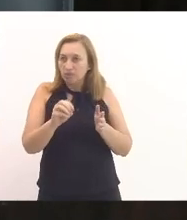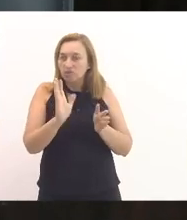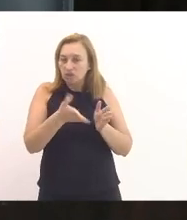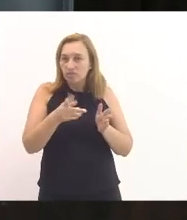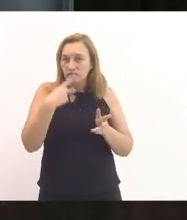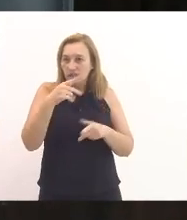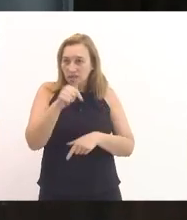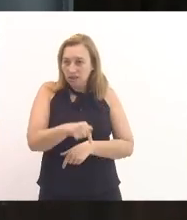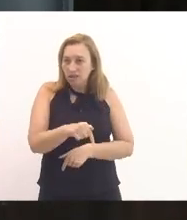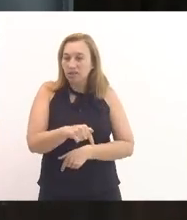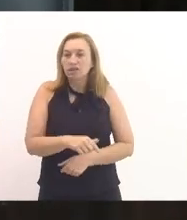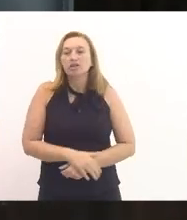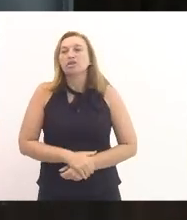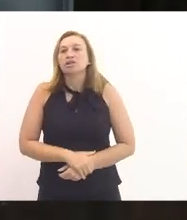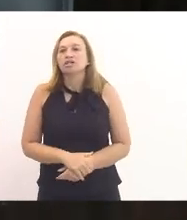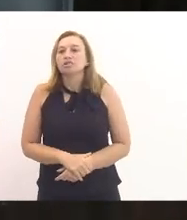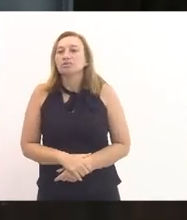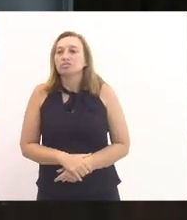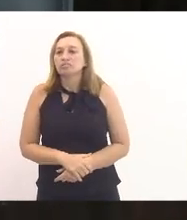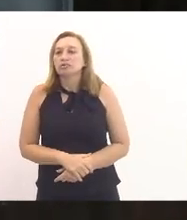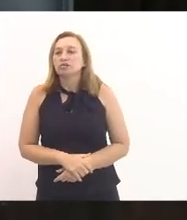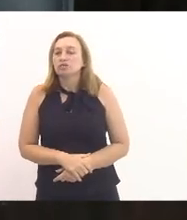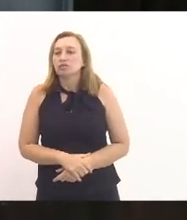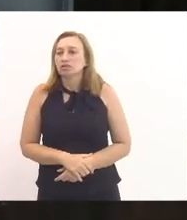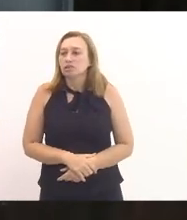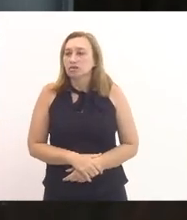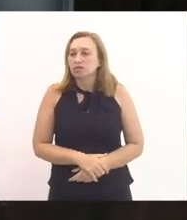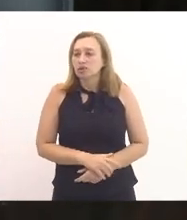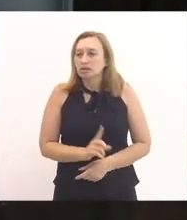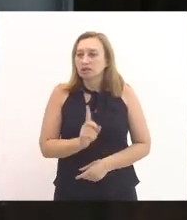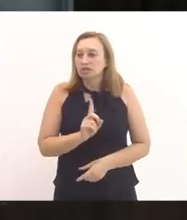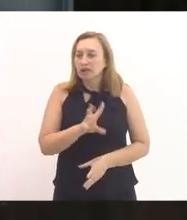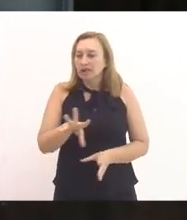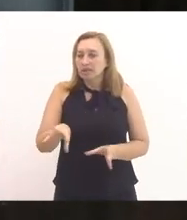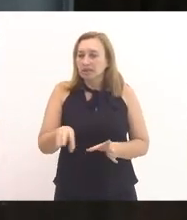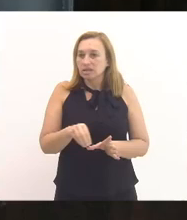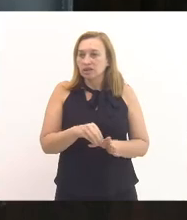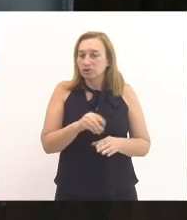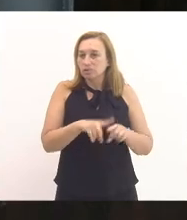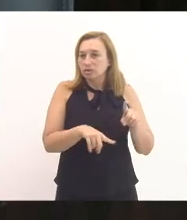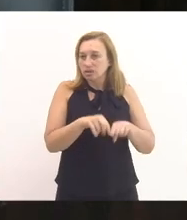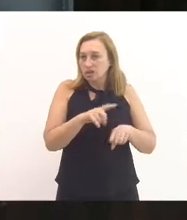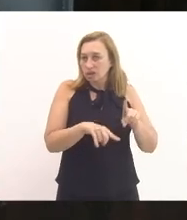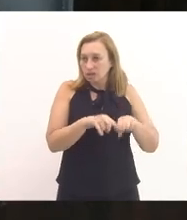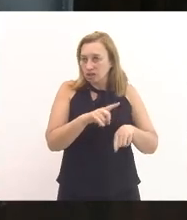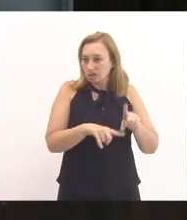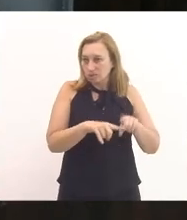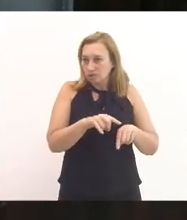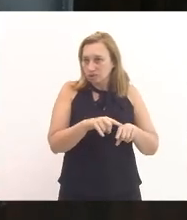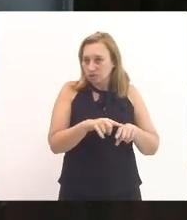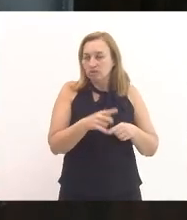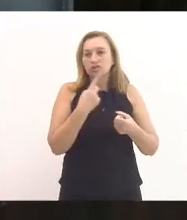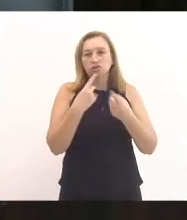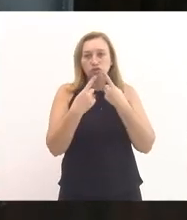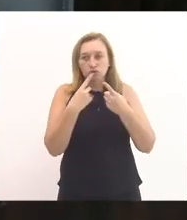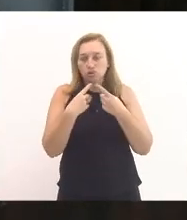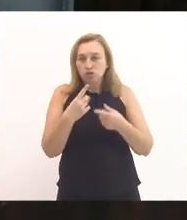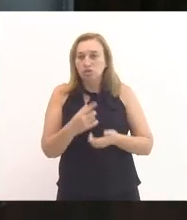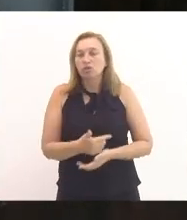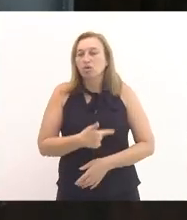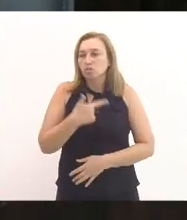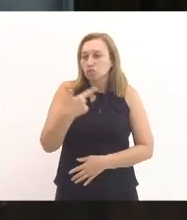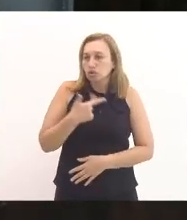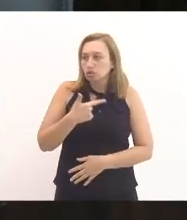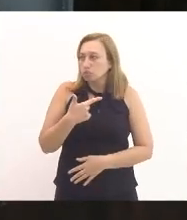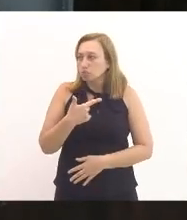já colocado aqui é inclusive que isso não não estava no material que foi amplamente discutido daqui a